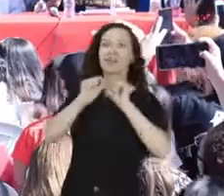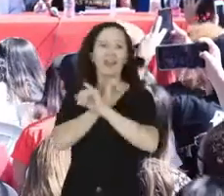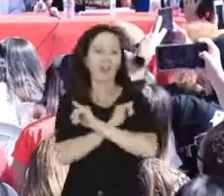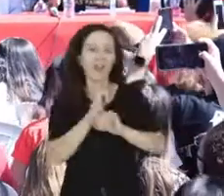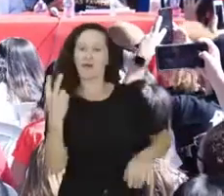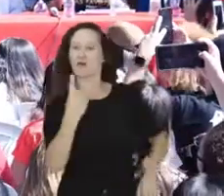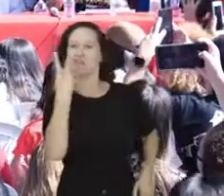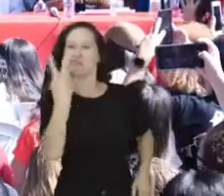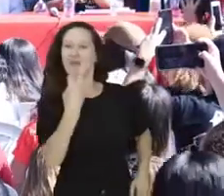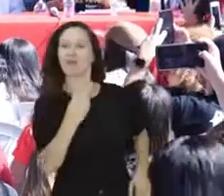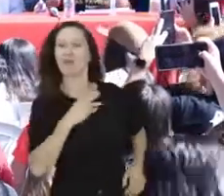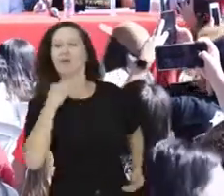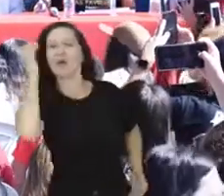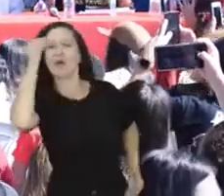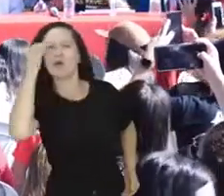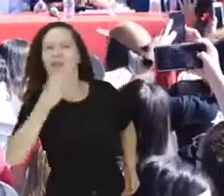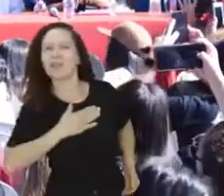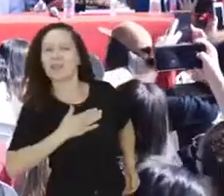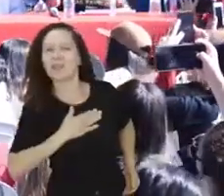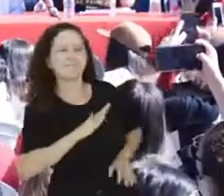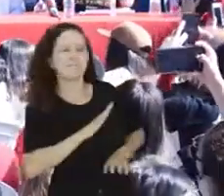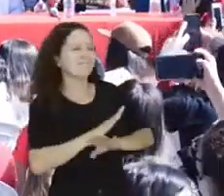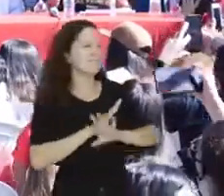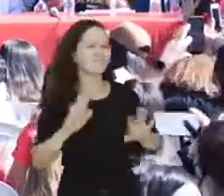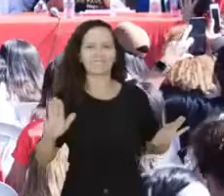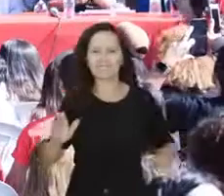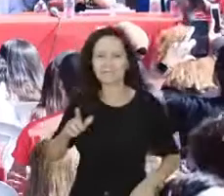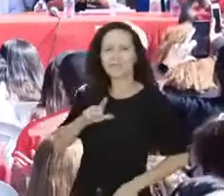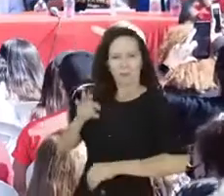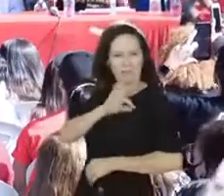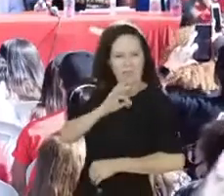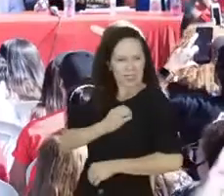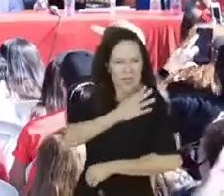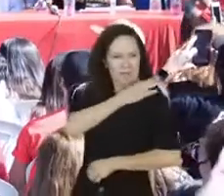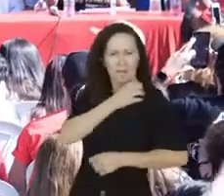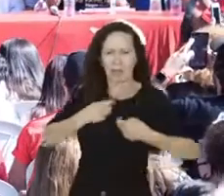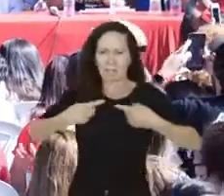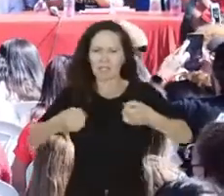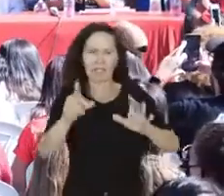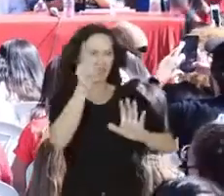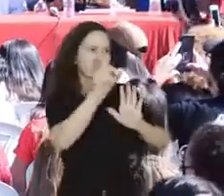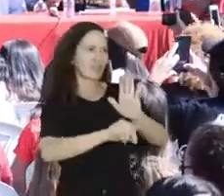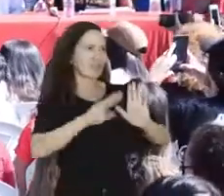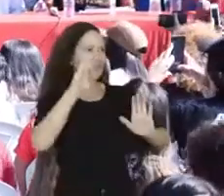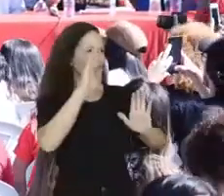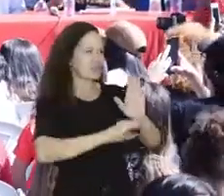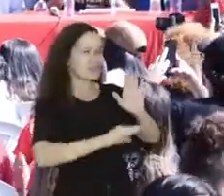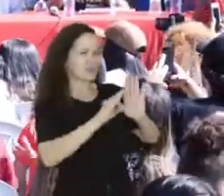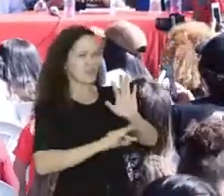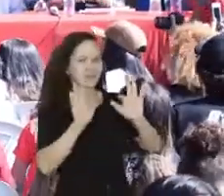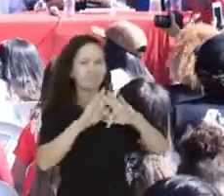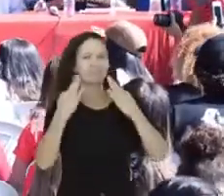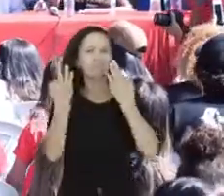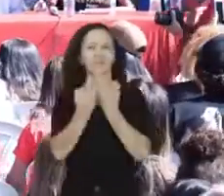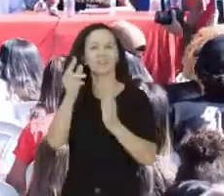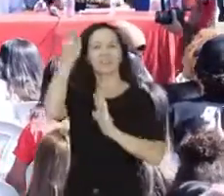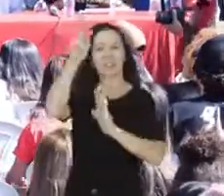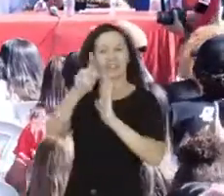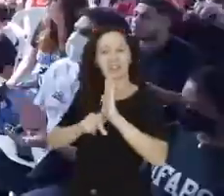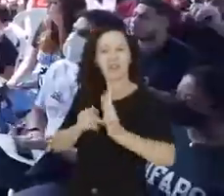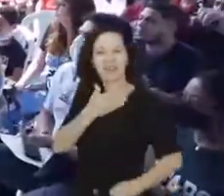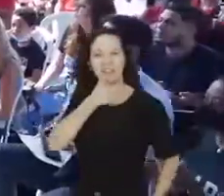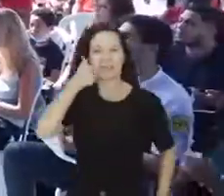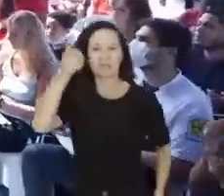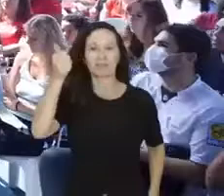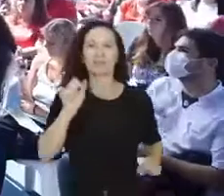panela. Sequela, intervenção militar, matando nossos direitos. Progresso familiar, quem só quer o melhor, investe em